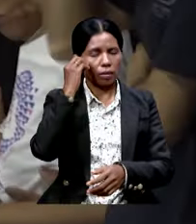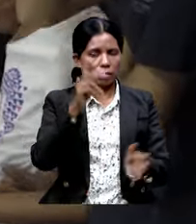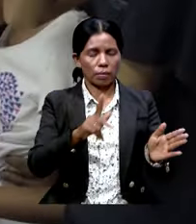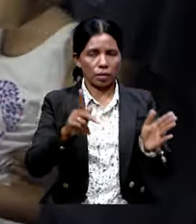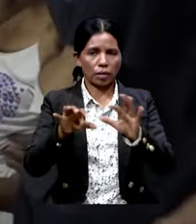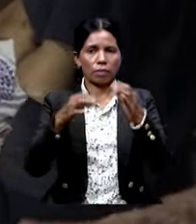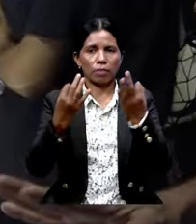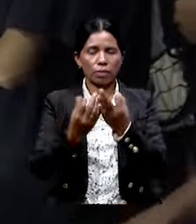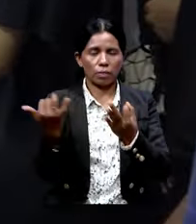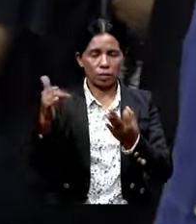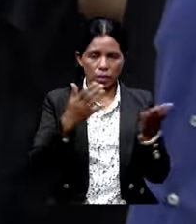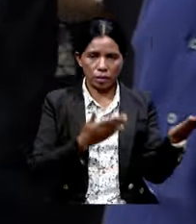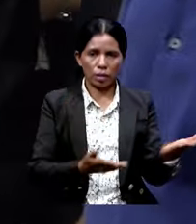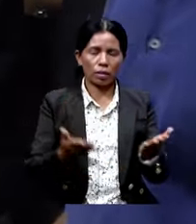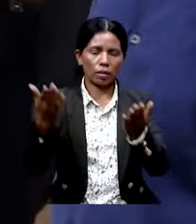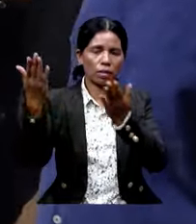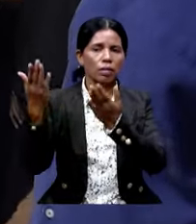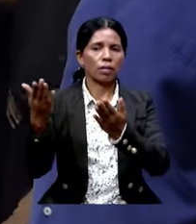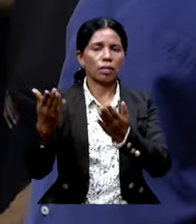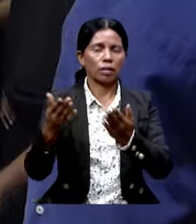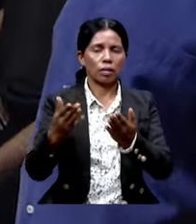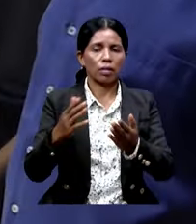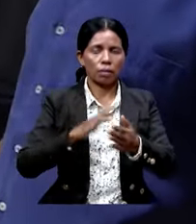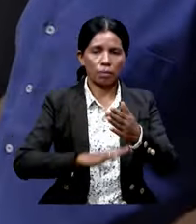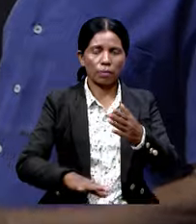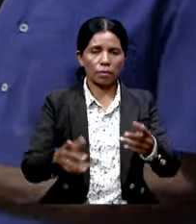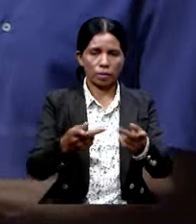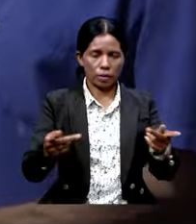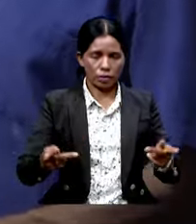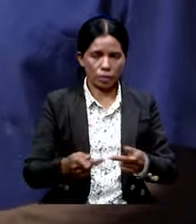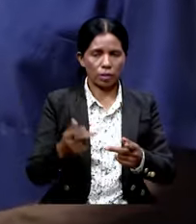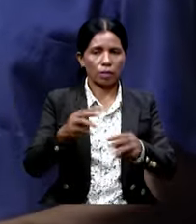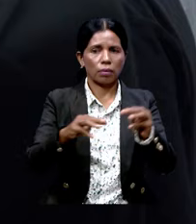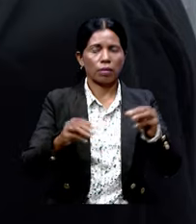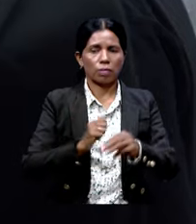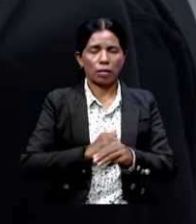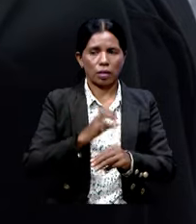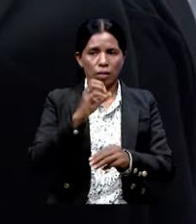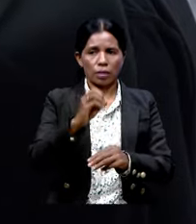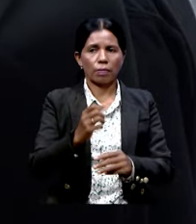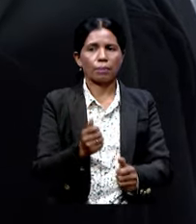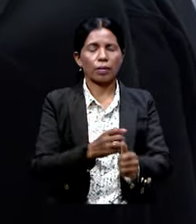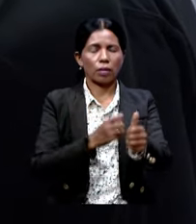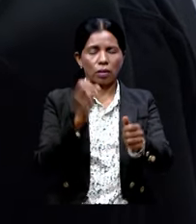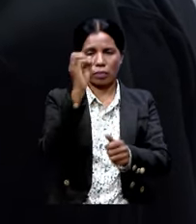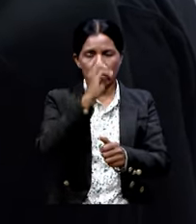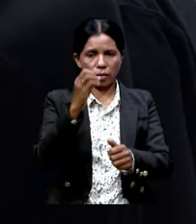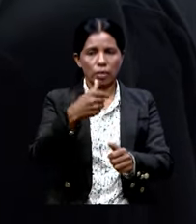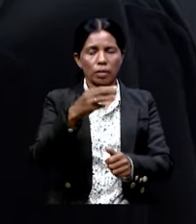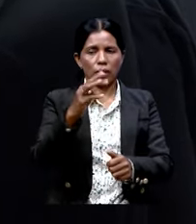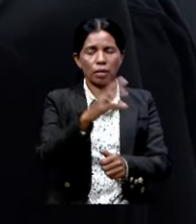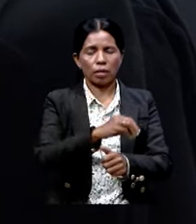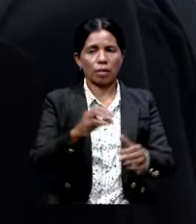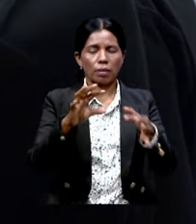familia selori bahalot iha saudozu ni Moris Fatin iha munisipi Wainaro. Tuir observação GMN, membro governo Balu,